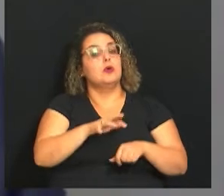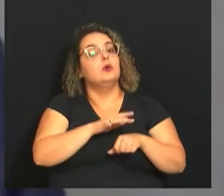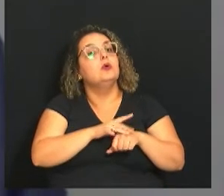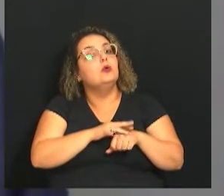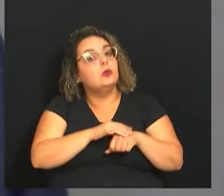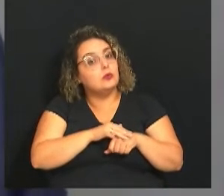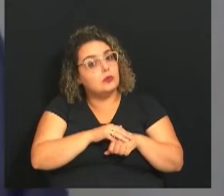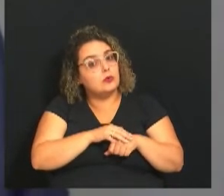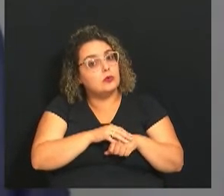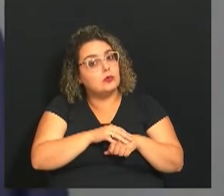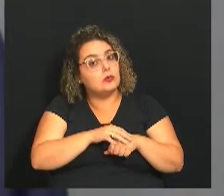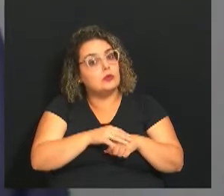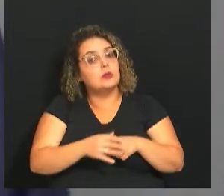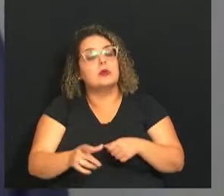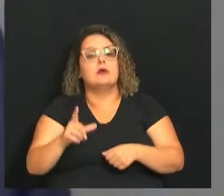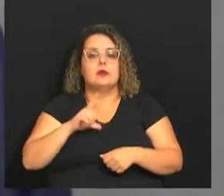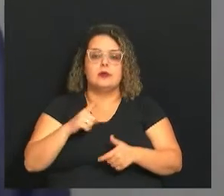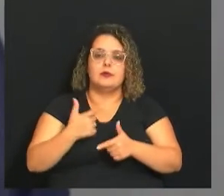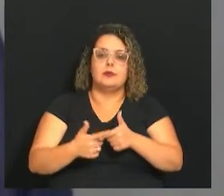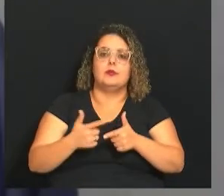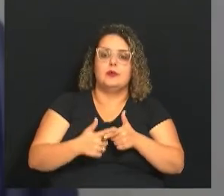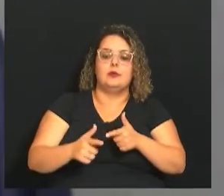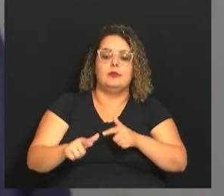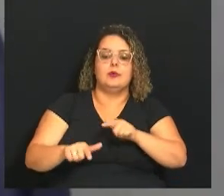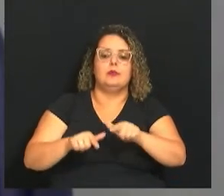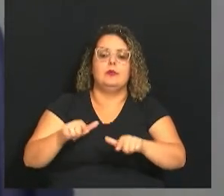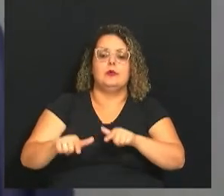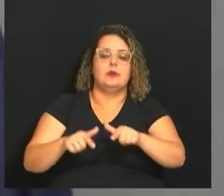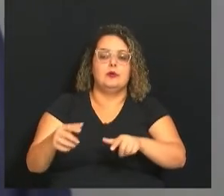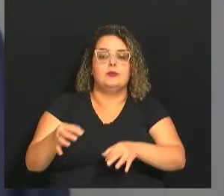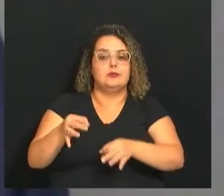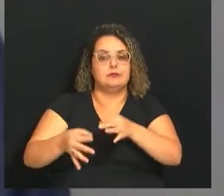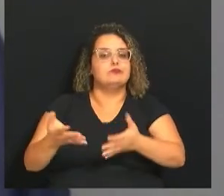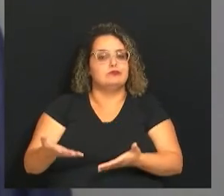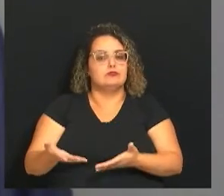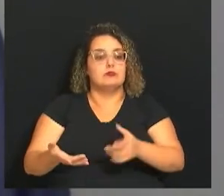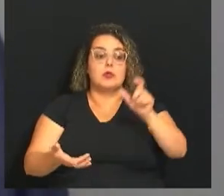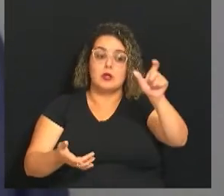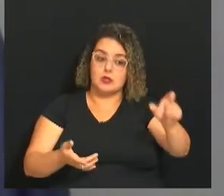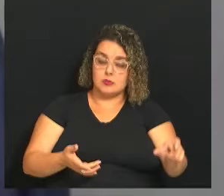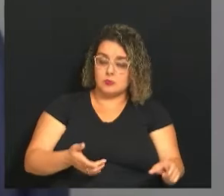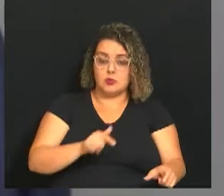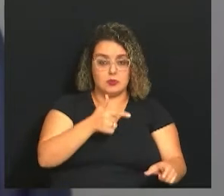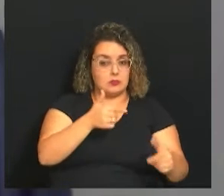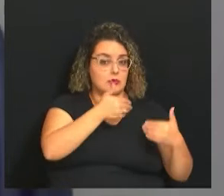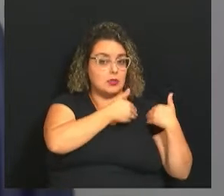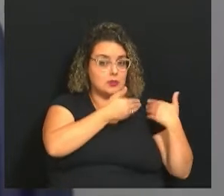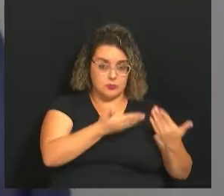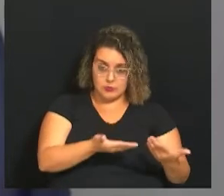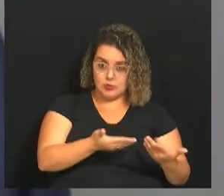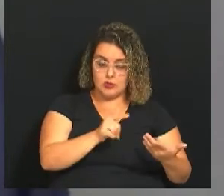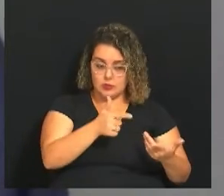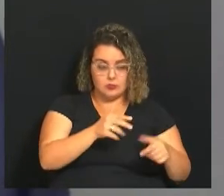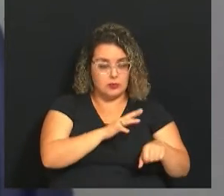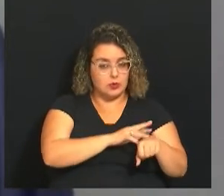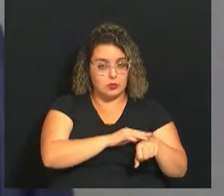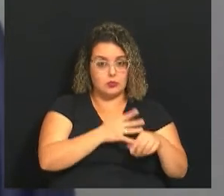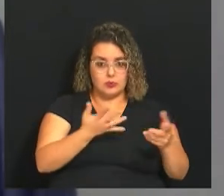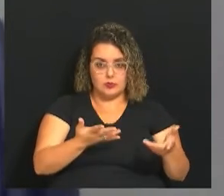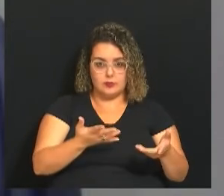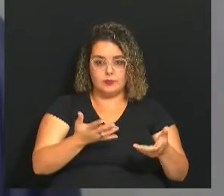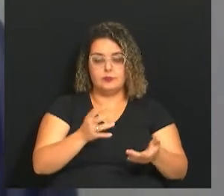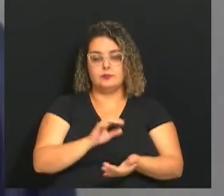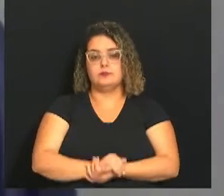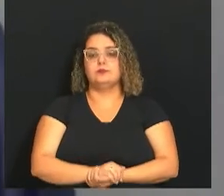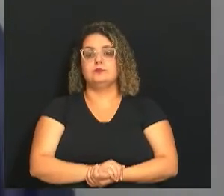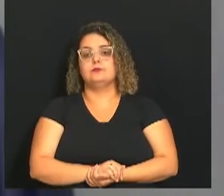Justiça do Trabalho. Então, é importante também que a empresa faça um trabalho interno junto aos superiores, aos supervisores,